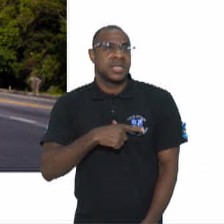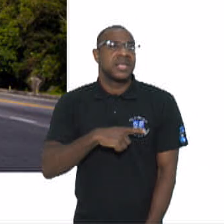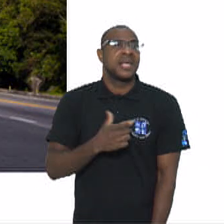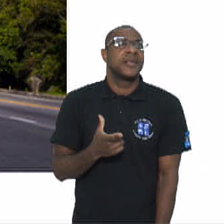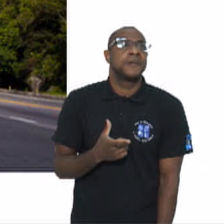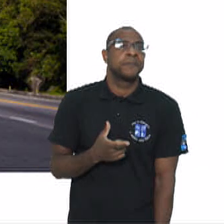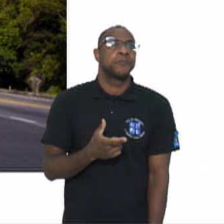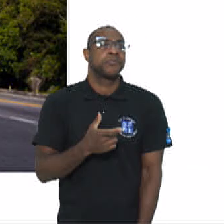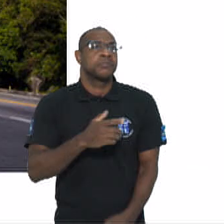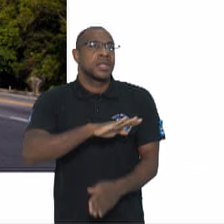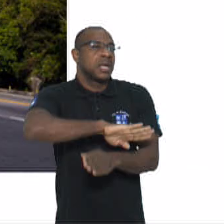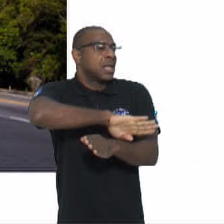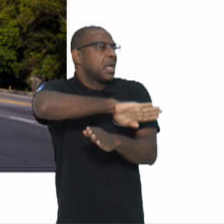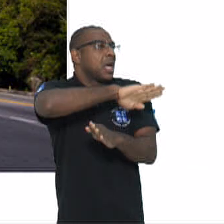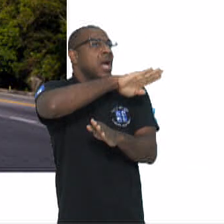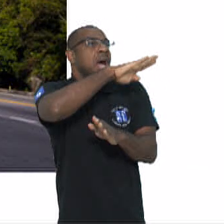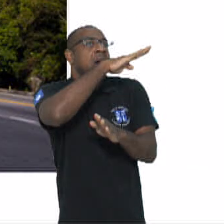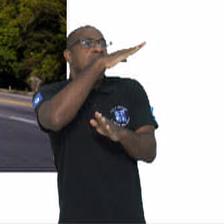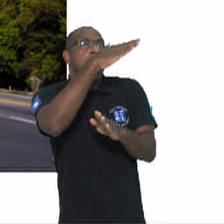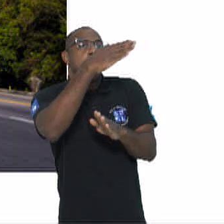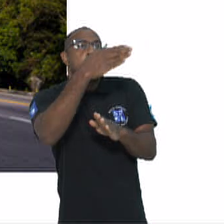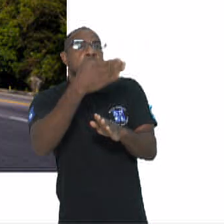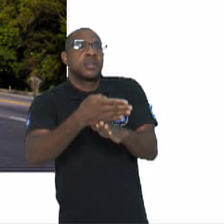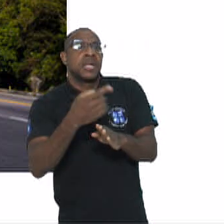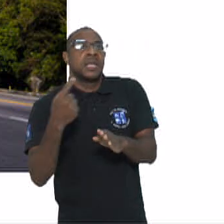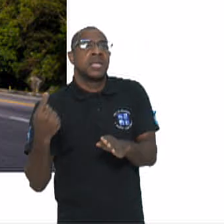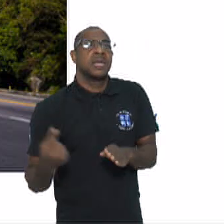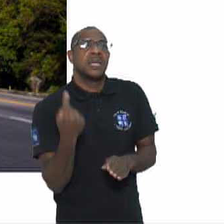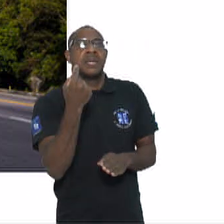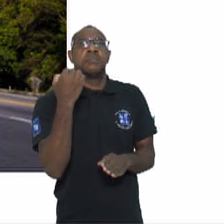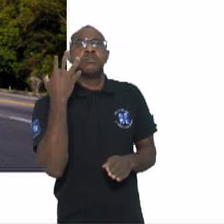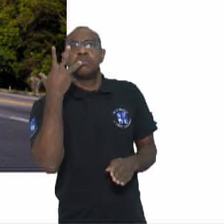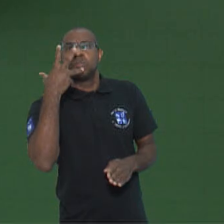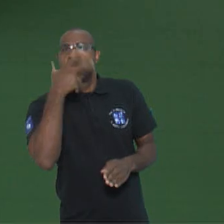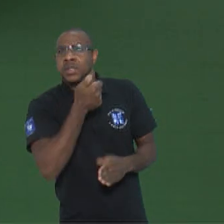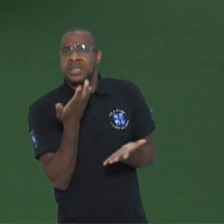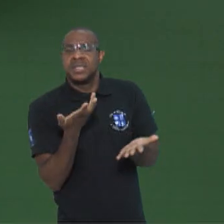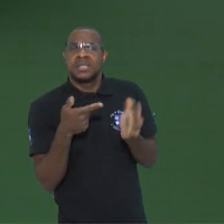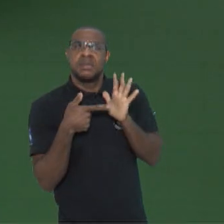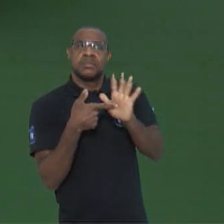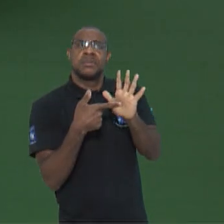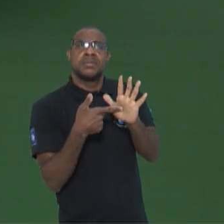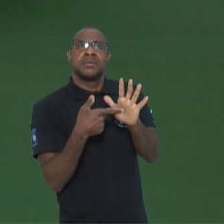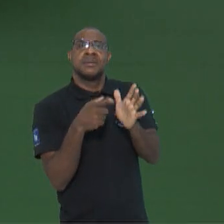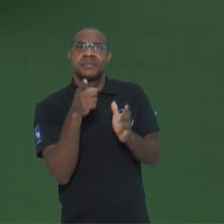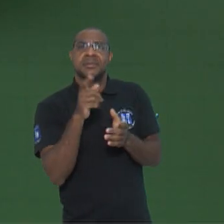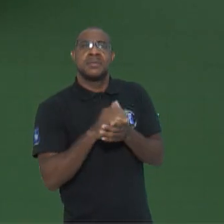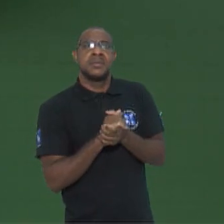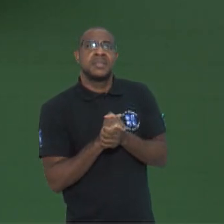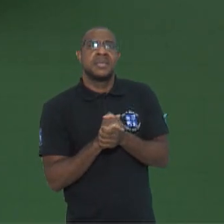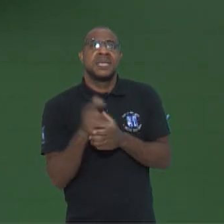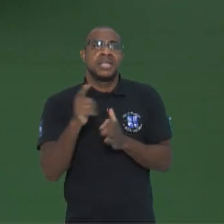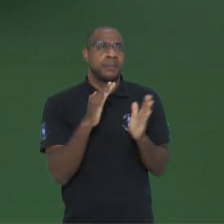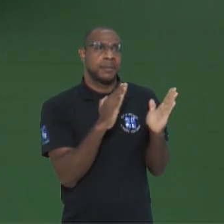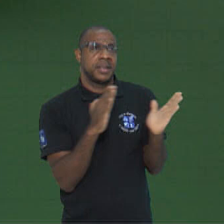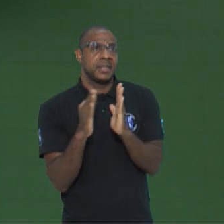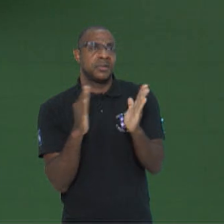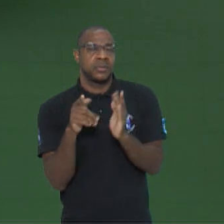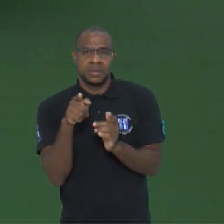mais bonitas e uma das montanhas mais, talvez, difíceis de ser conquistadas até nesse período aqui,